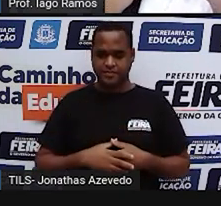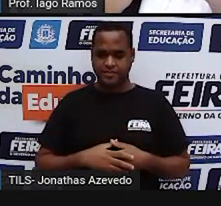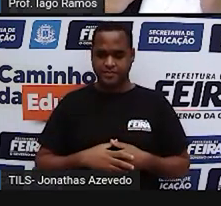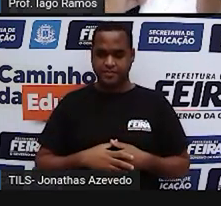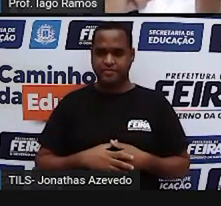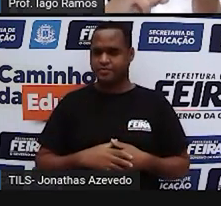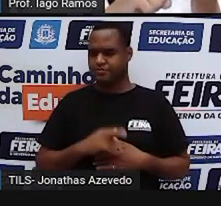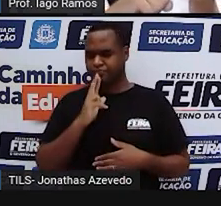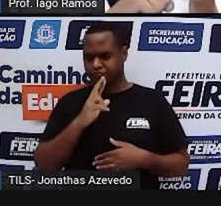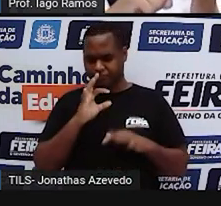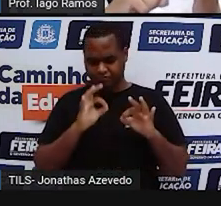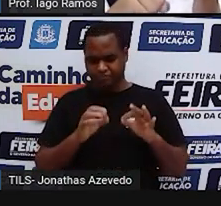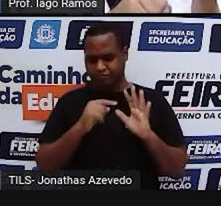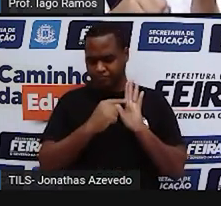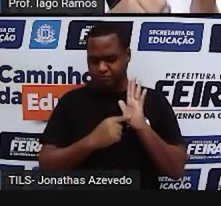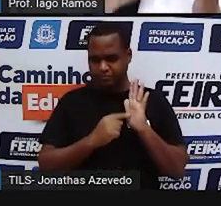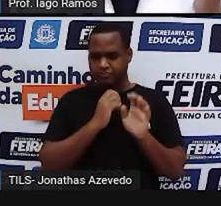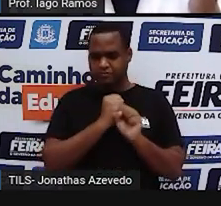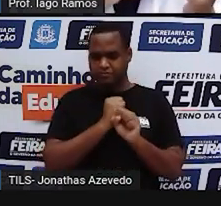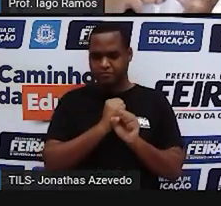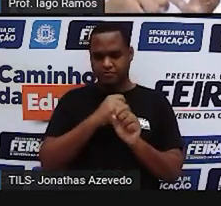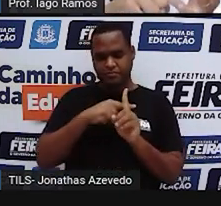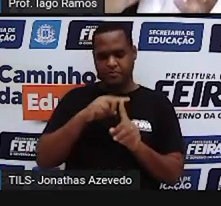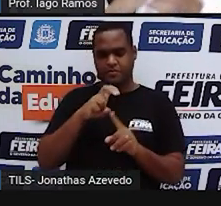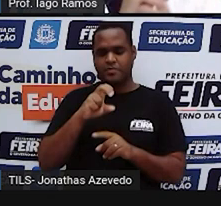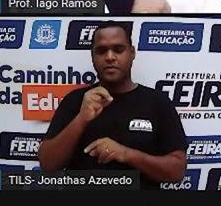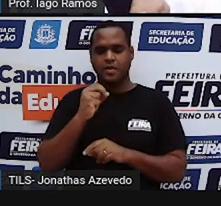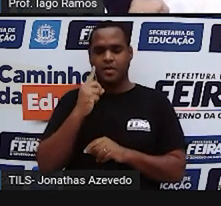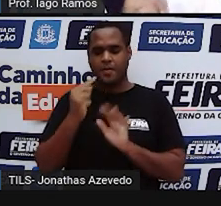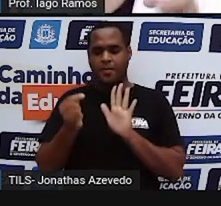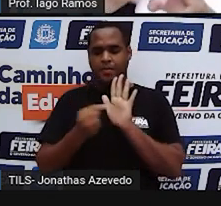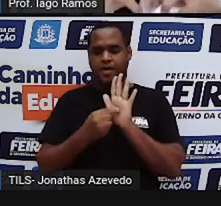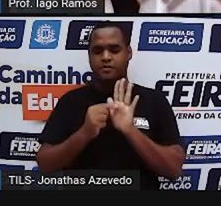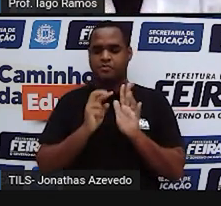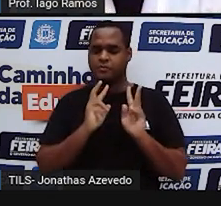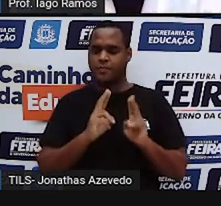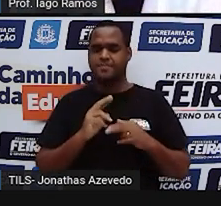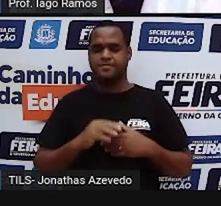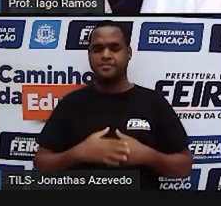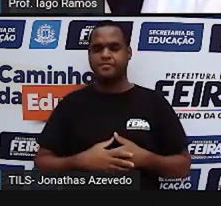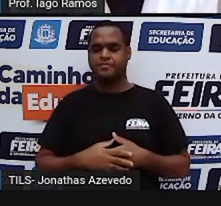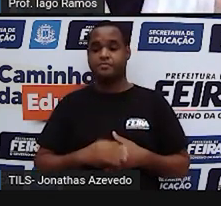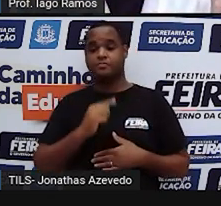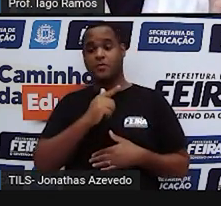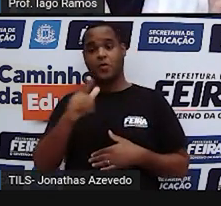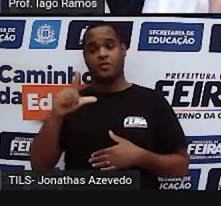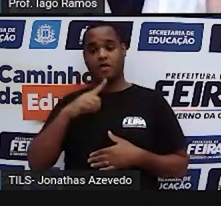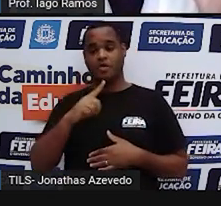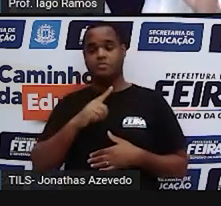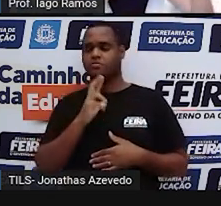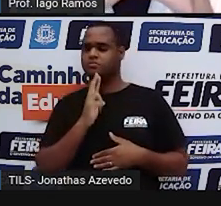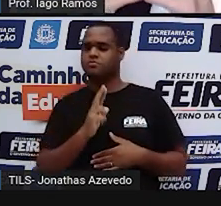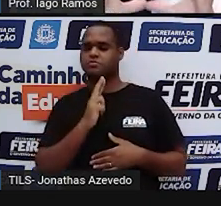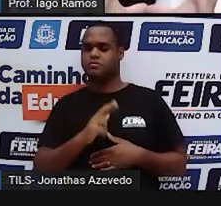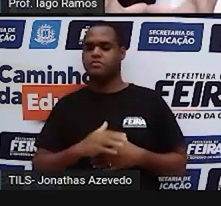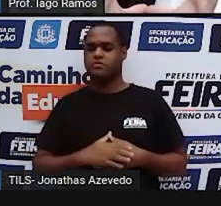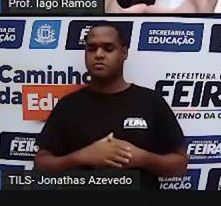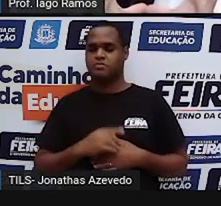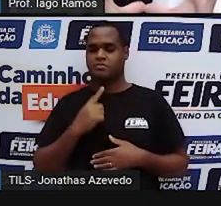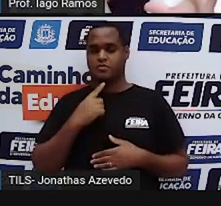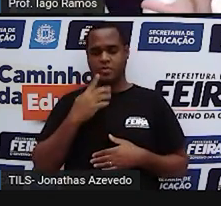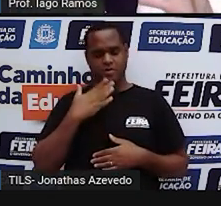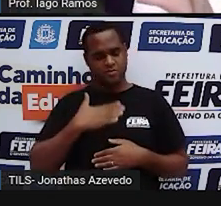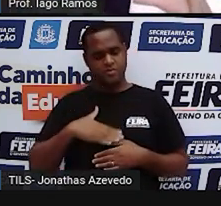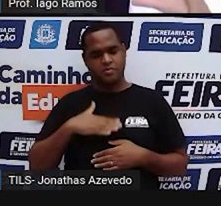calculadora eu vou e coloco mais 50 e Teco o igual sai outro o resultado E eu